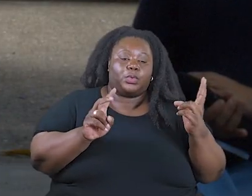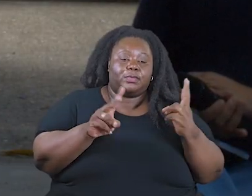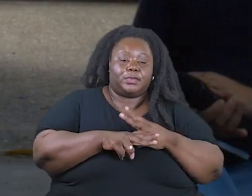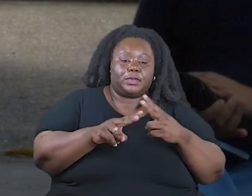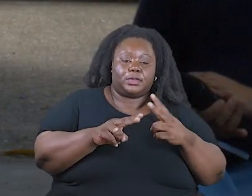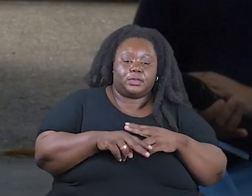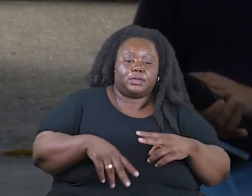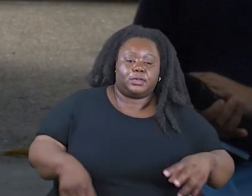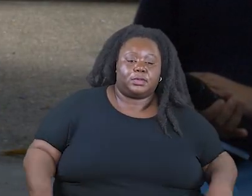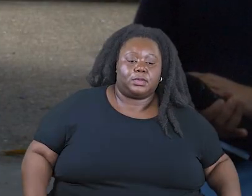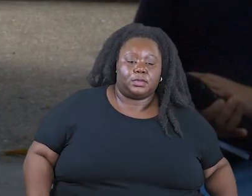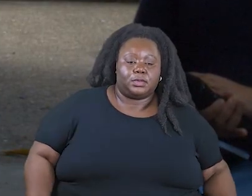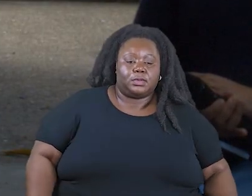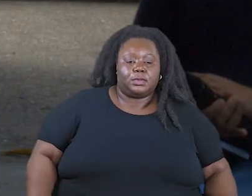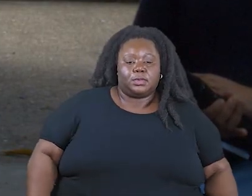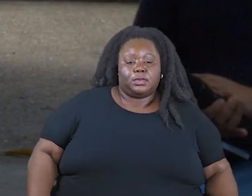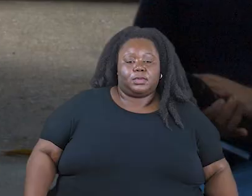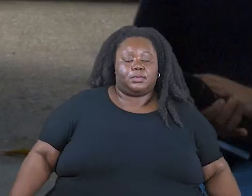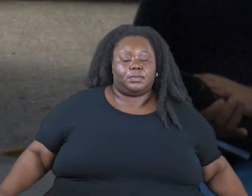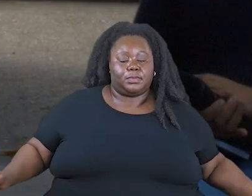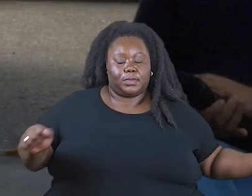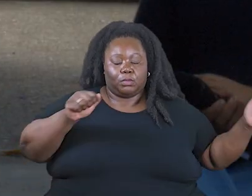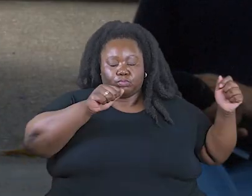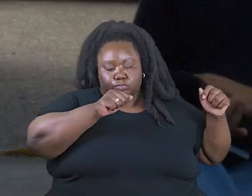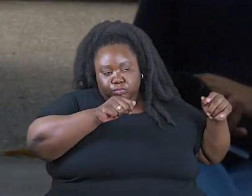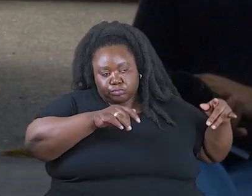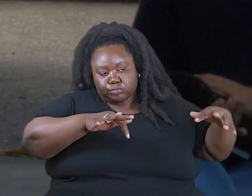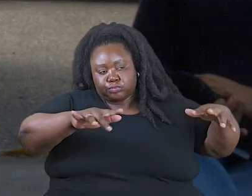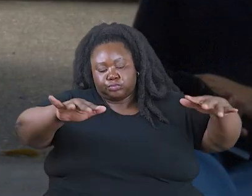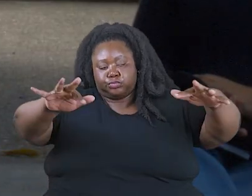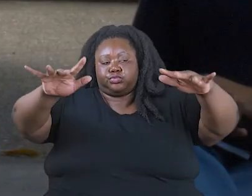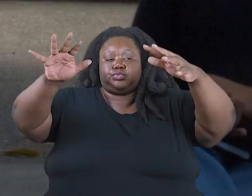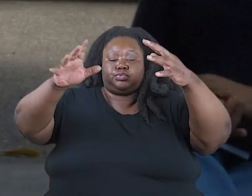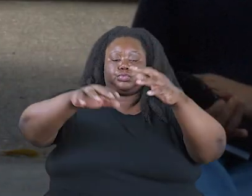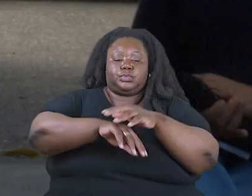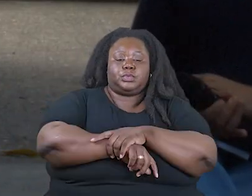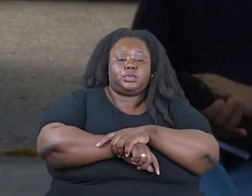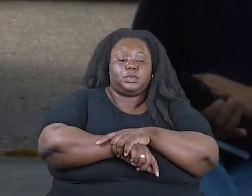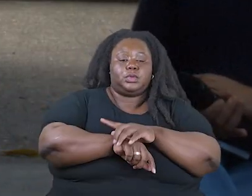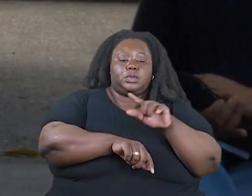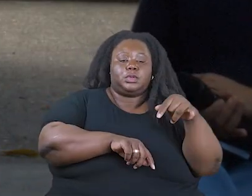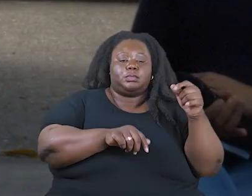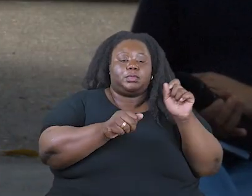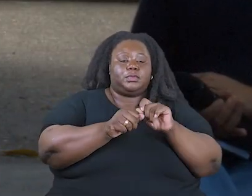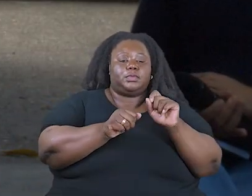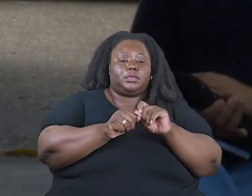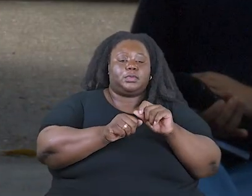industriais ligados. Os ventiladores espalharam tudo. Aí depois eles